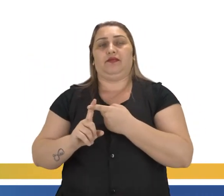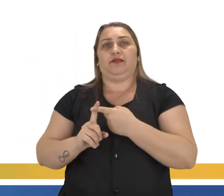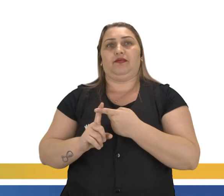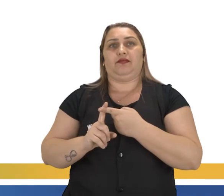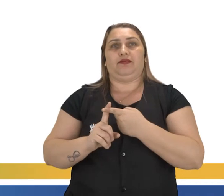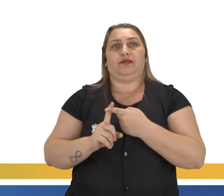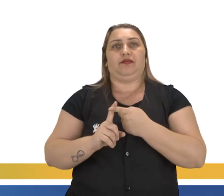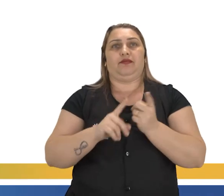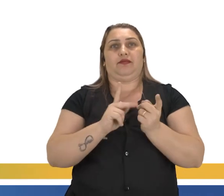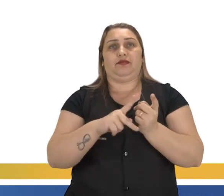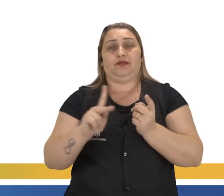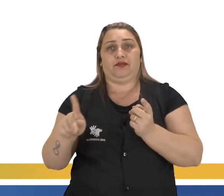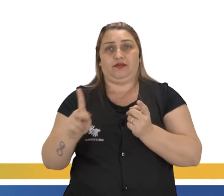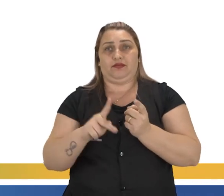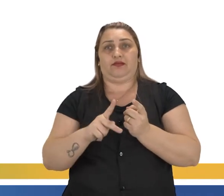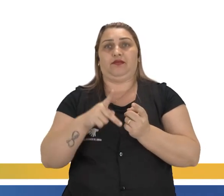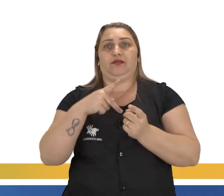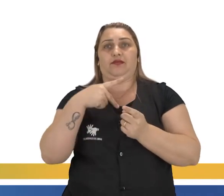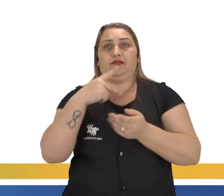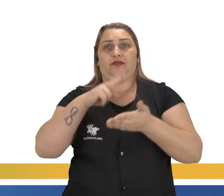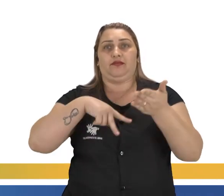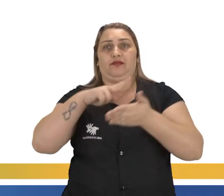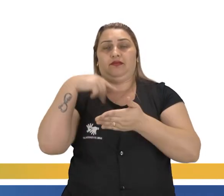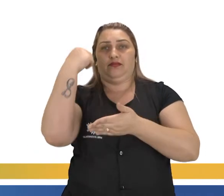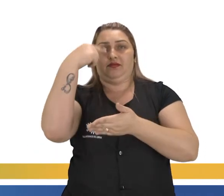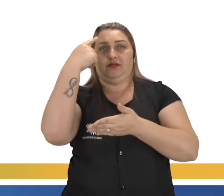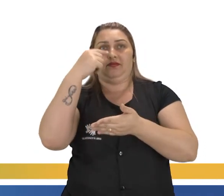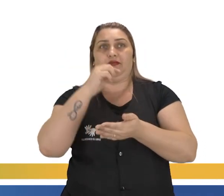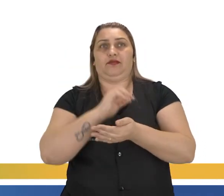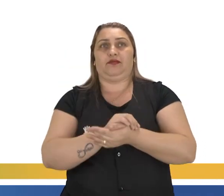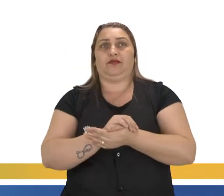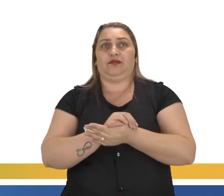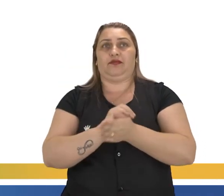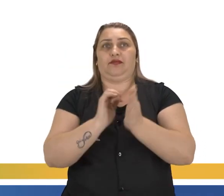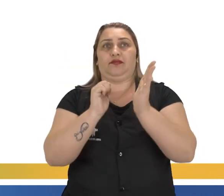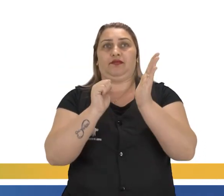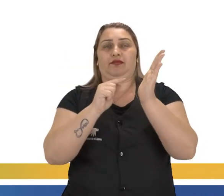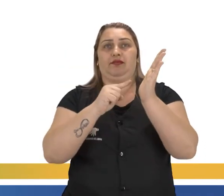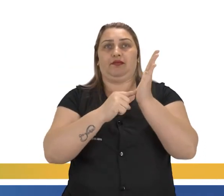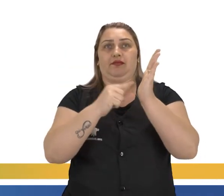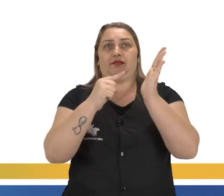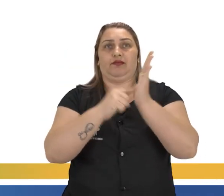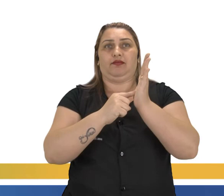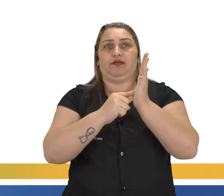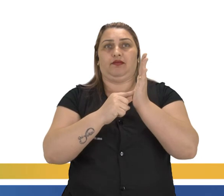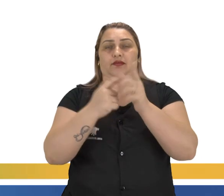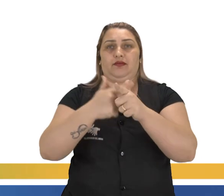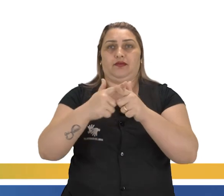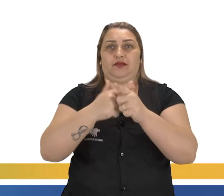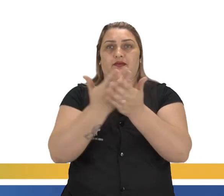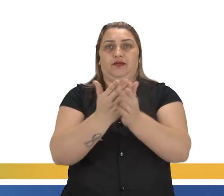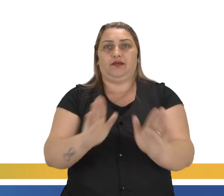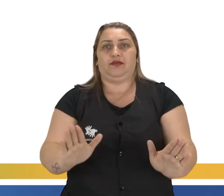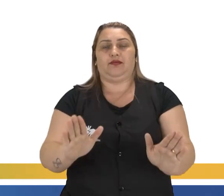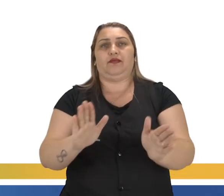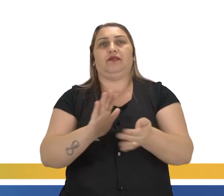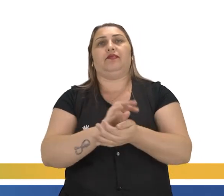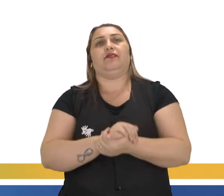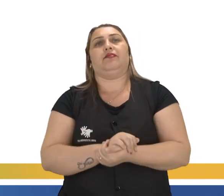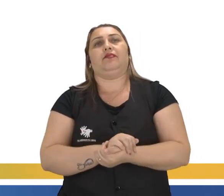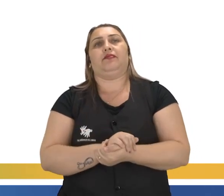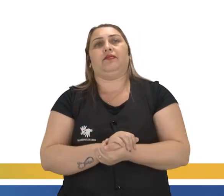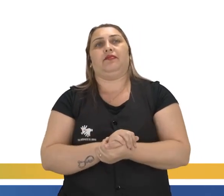alarma tocou e la pesadilla passou. O alarme tocou e o pesadelo passou. Temos